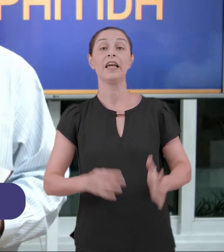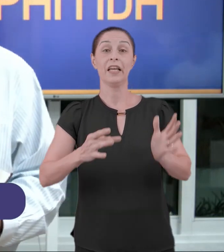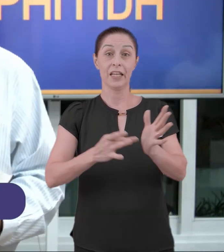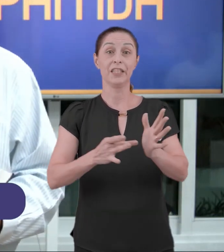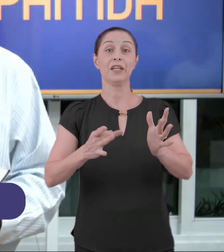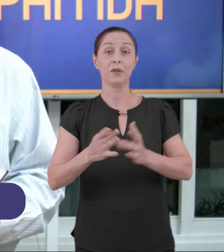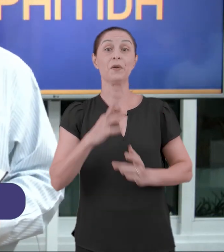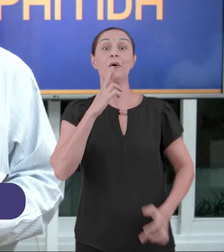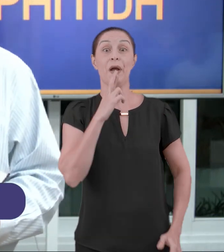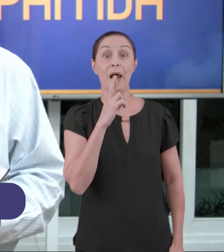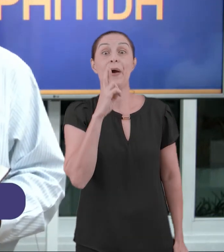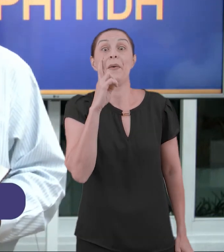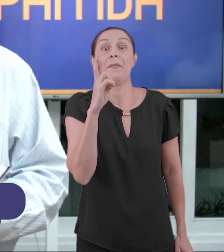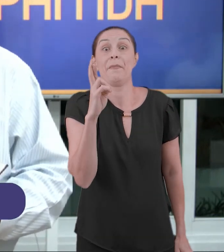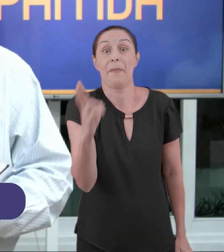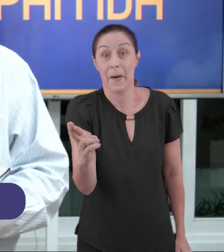sofrimento.